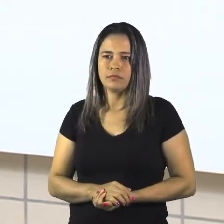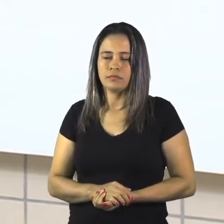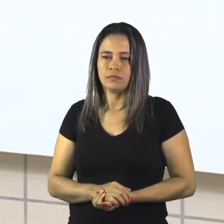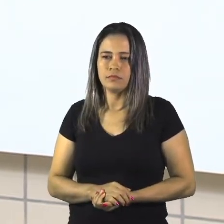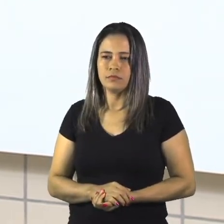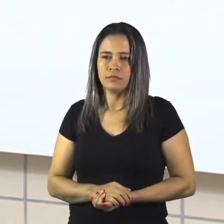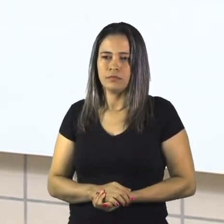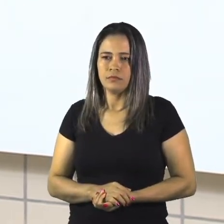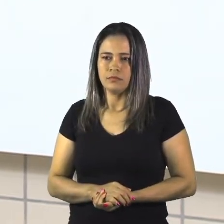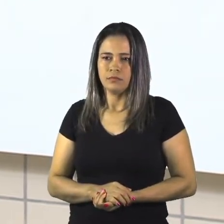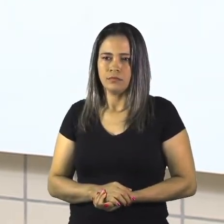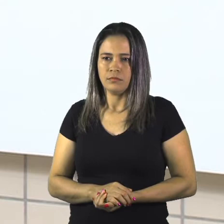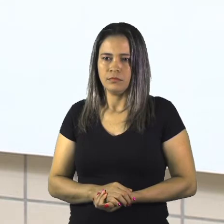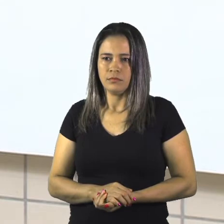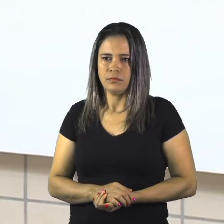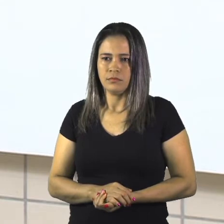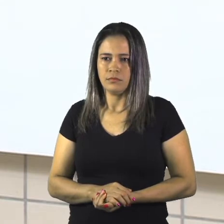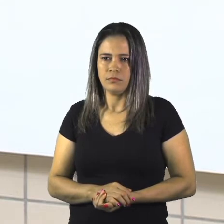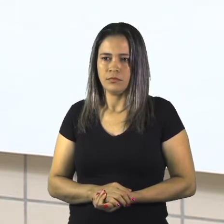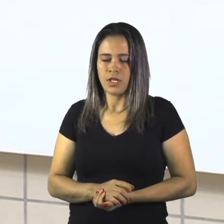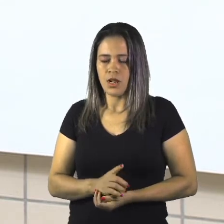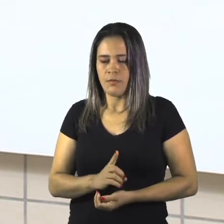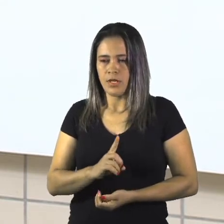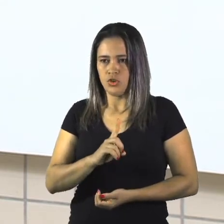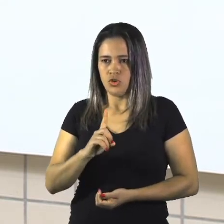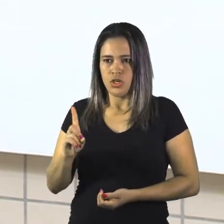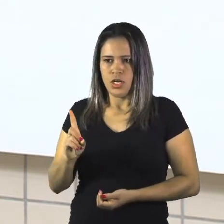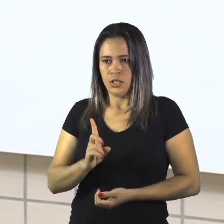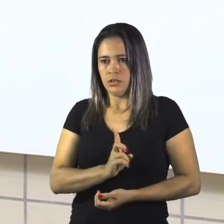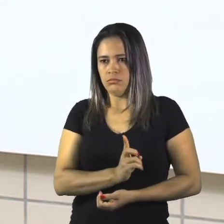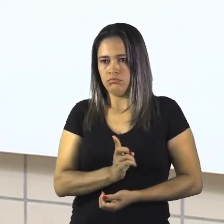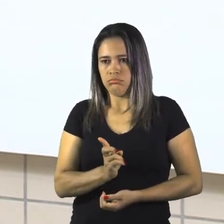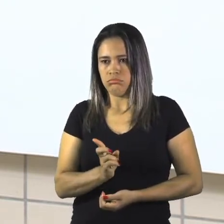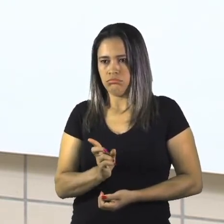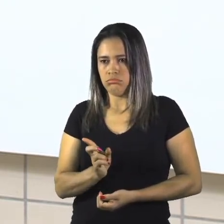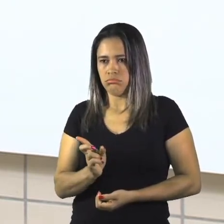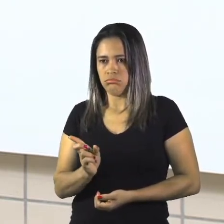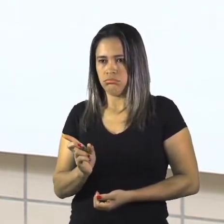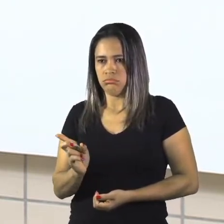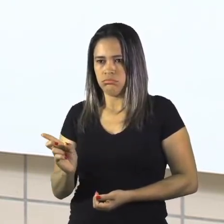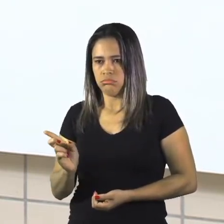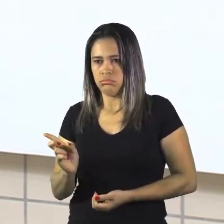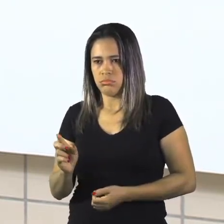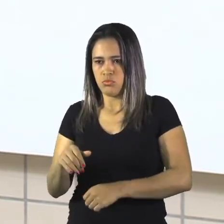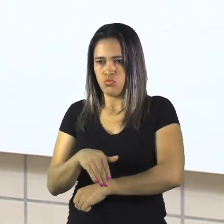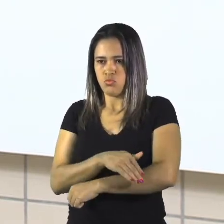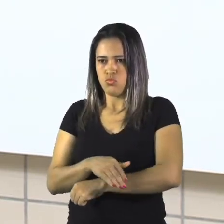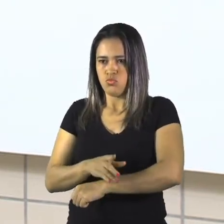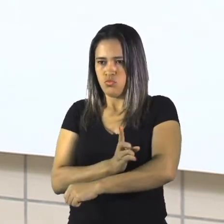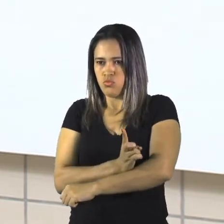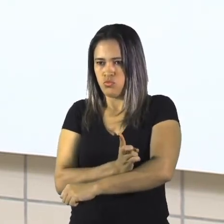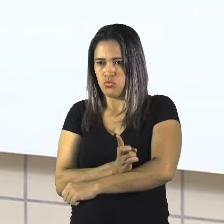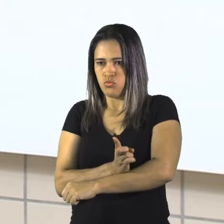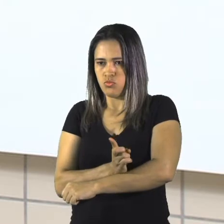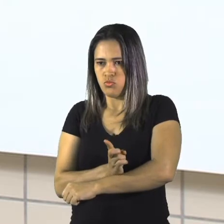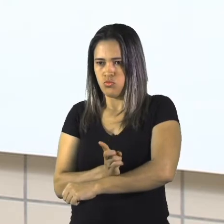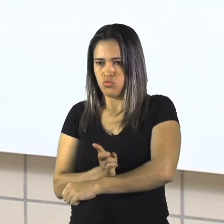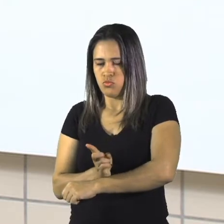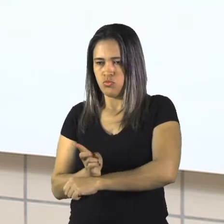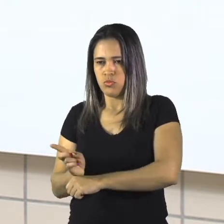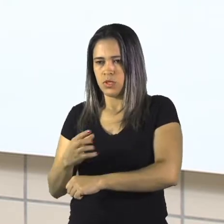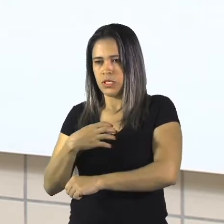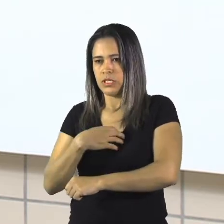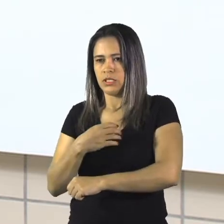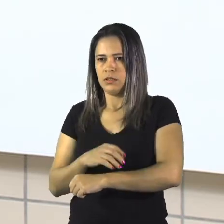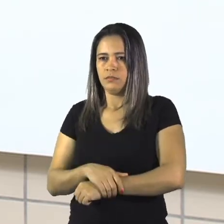na direção da direita. Então ele vai andar uma quadra em direção, né, nessa direção aqui, né? No sentido, em